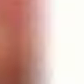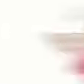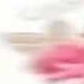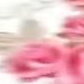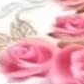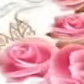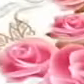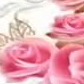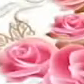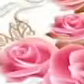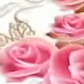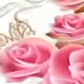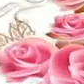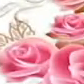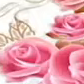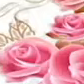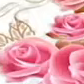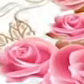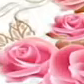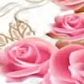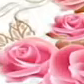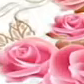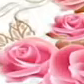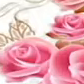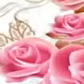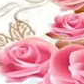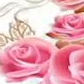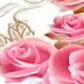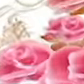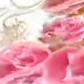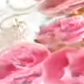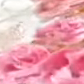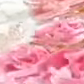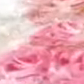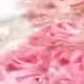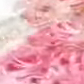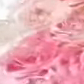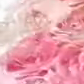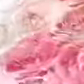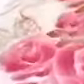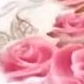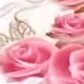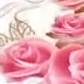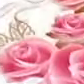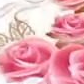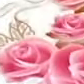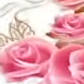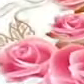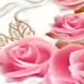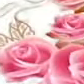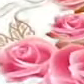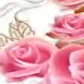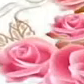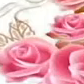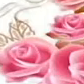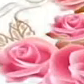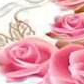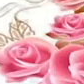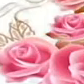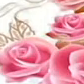Ah, eu só quero o leve da vida pra te levar e o tempo